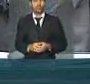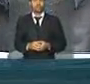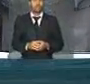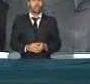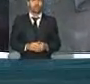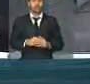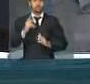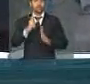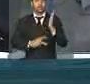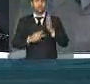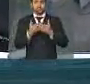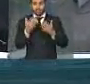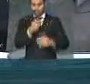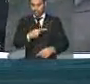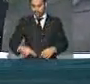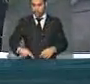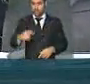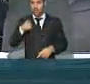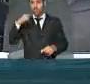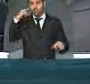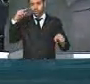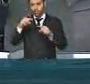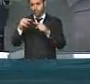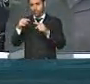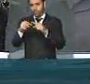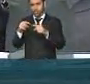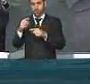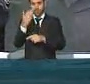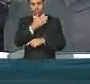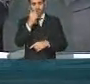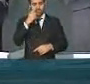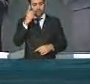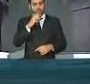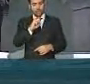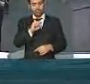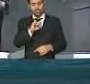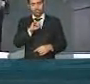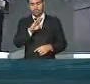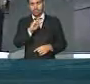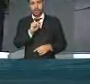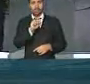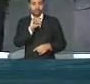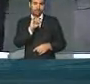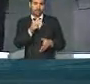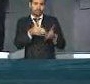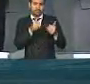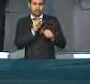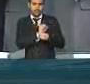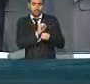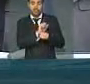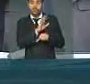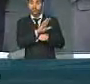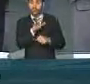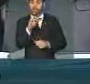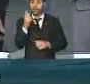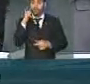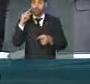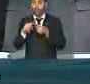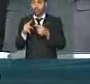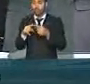em gênero número e grau senador deputado Simba só um segundo eu concordo eu queria dizer